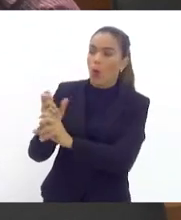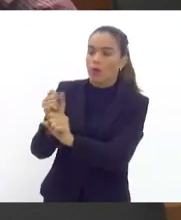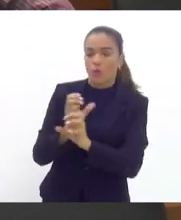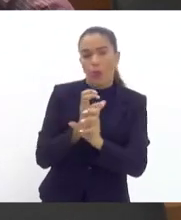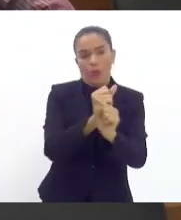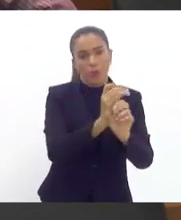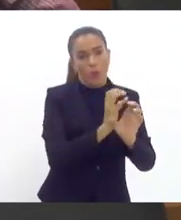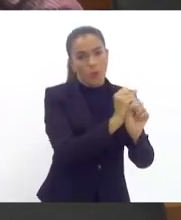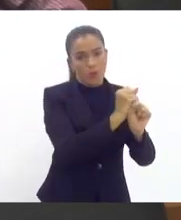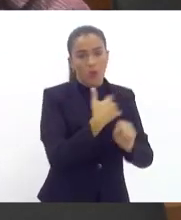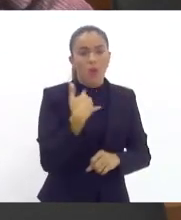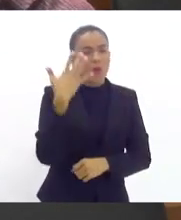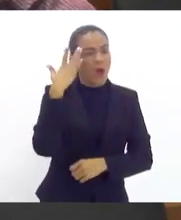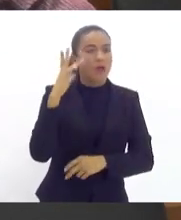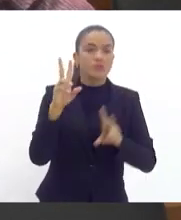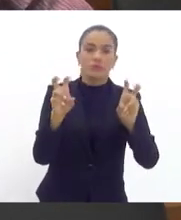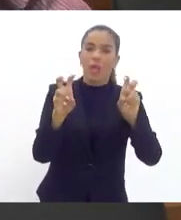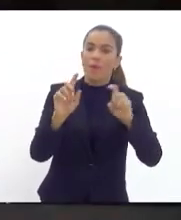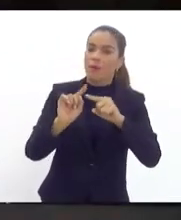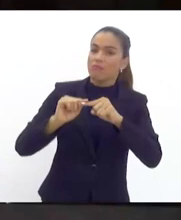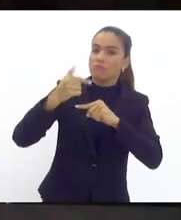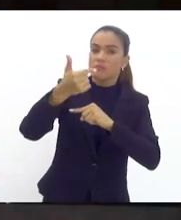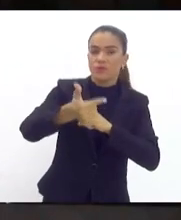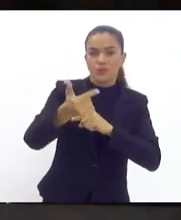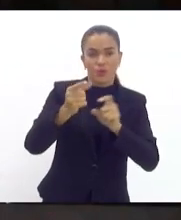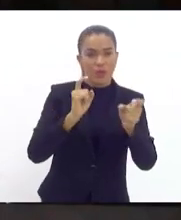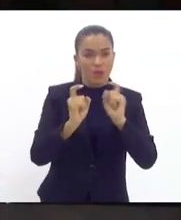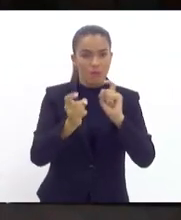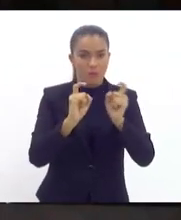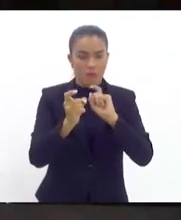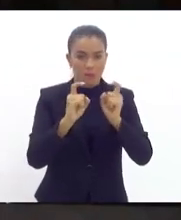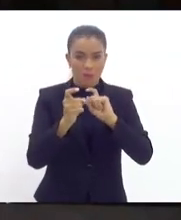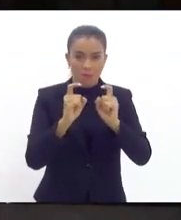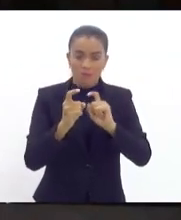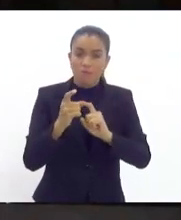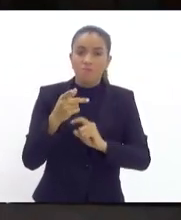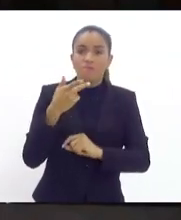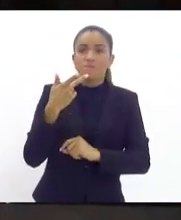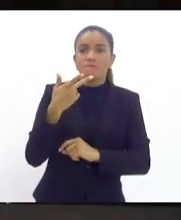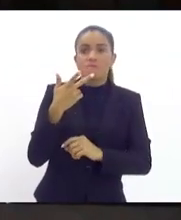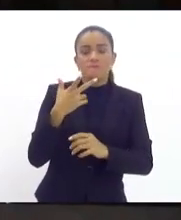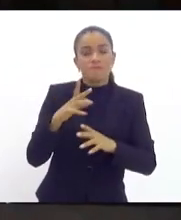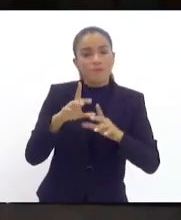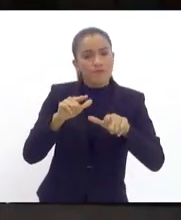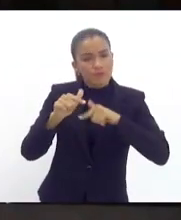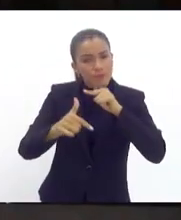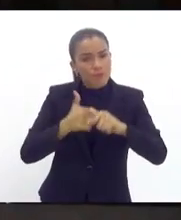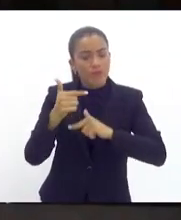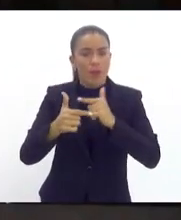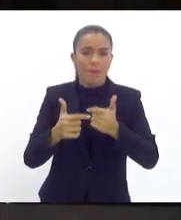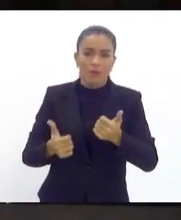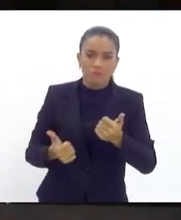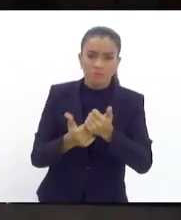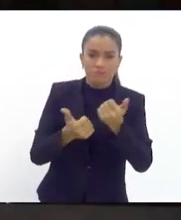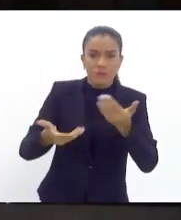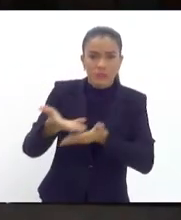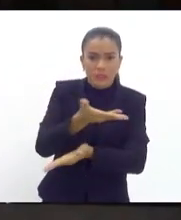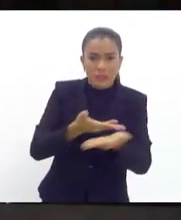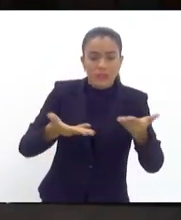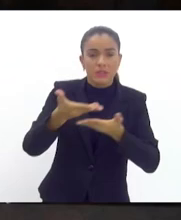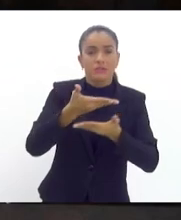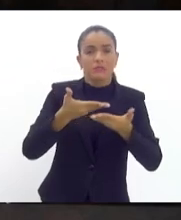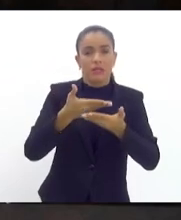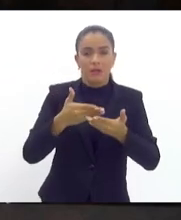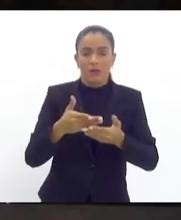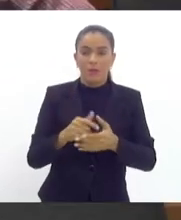que pode ser até um tema da próxima reunião do conselho comunitário que a gente possa não trabalha tentar buscar esse raio-x